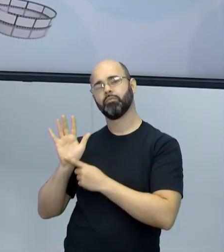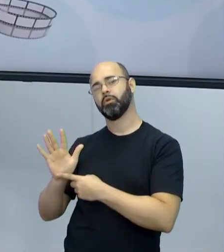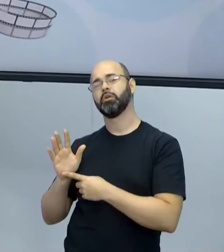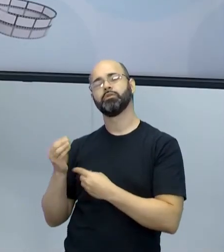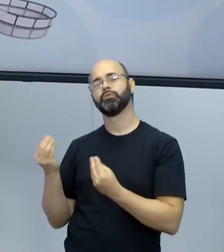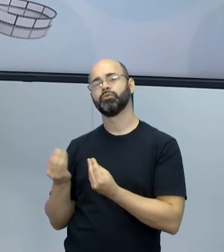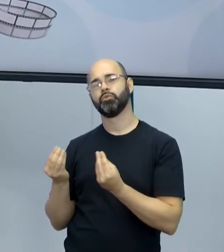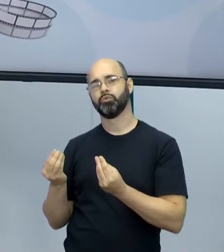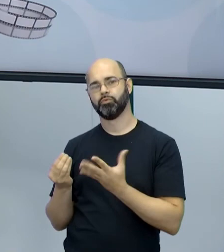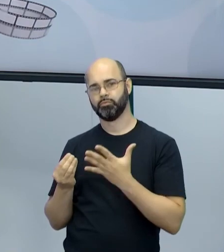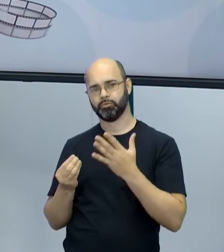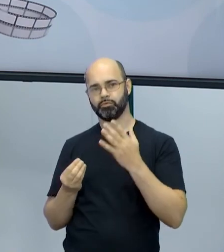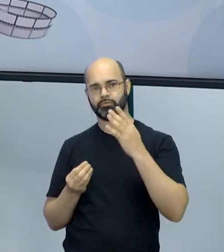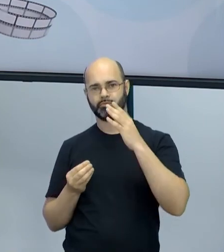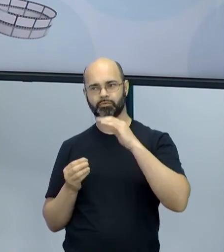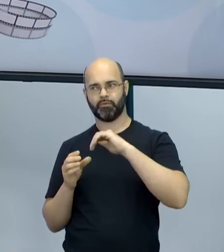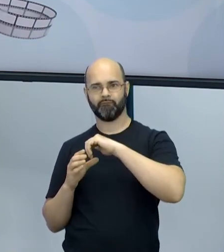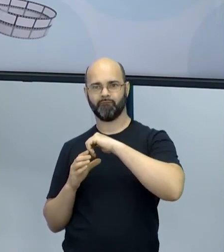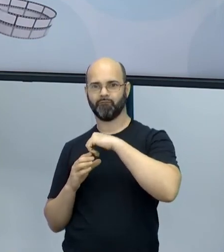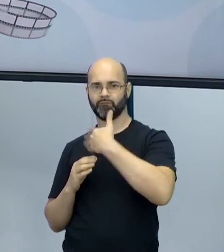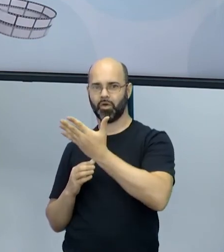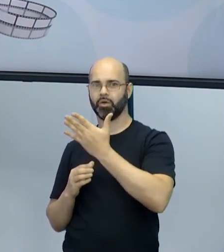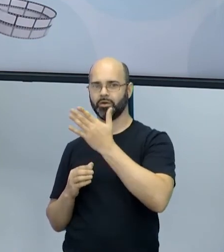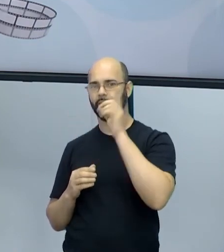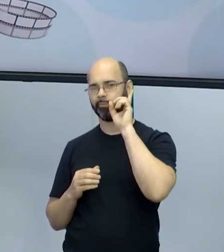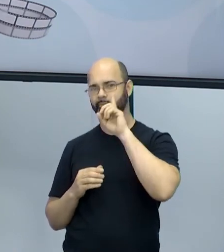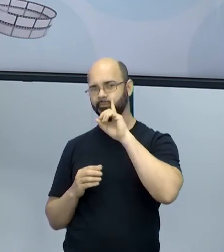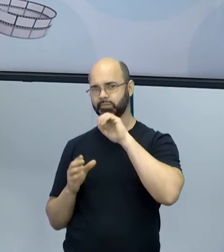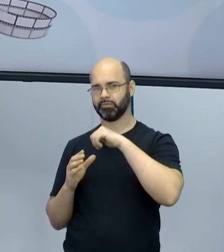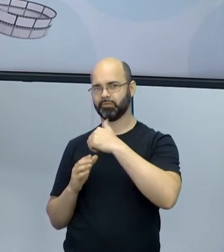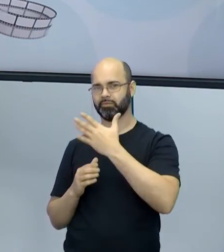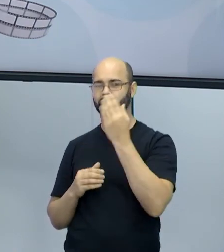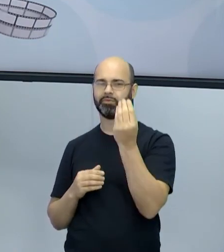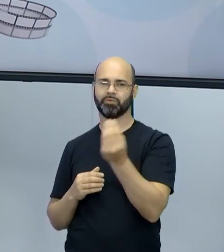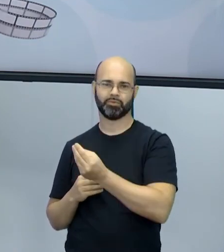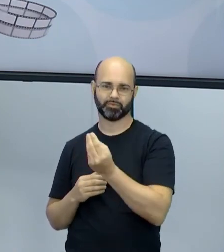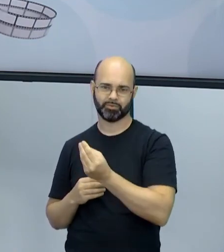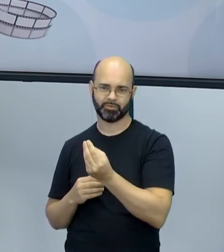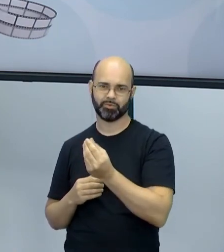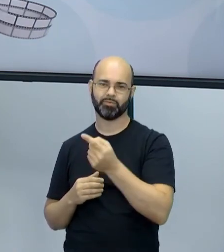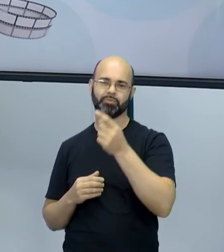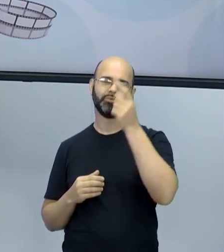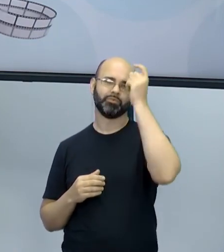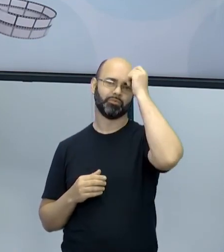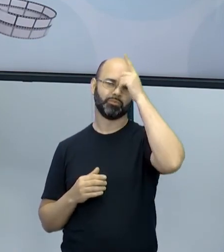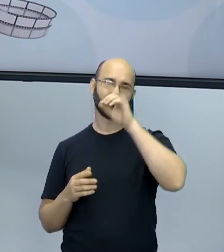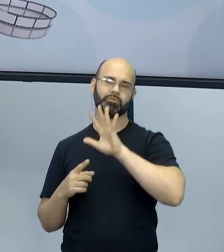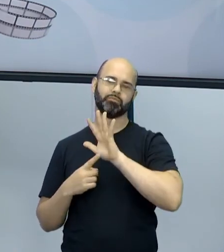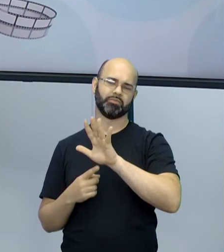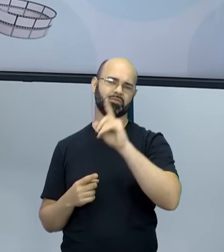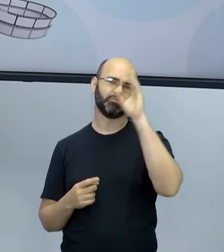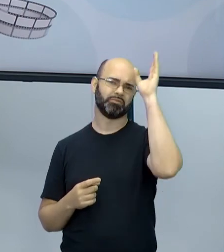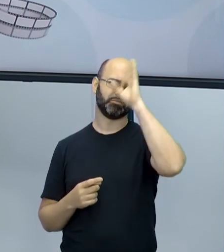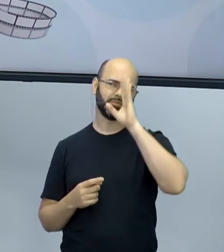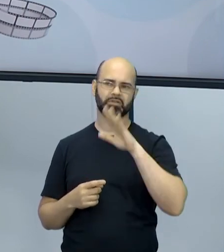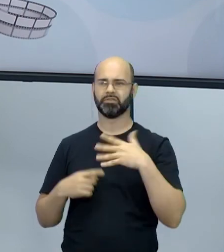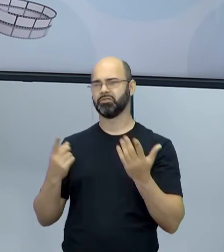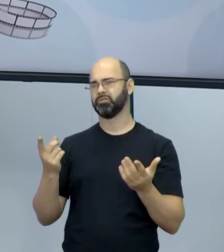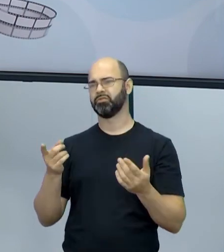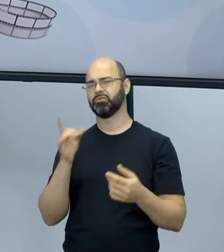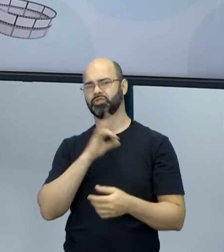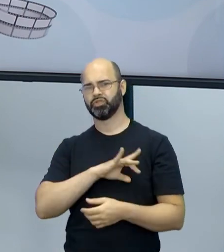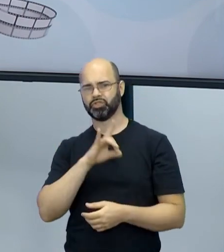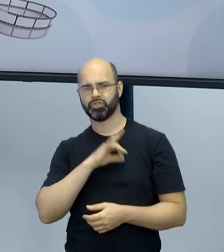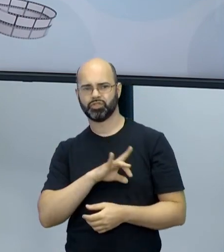feito fora da indústria norte-americana retrata a determinada cultura. Pode ser Brasil, Chile,